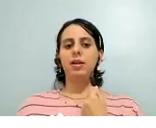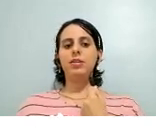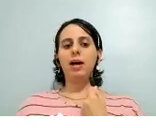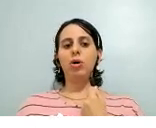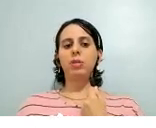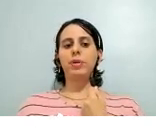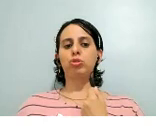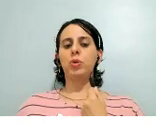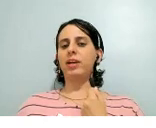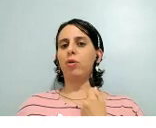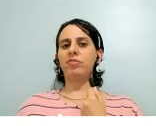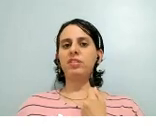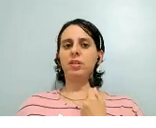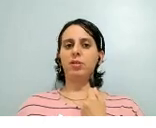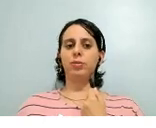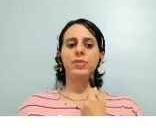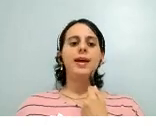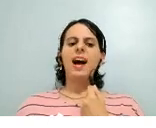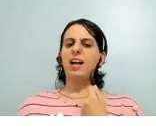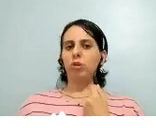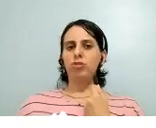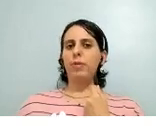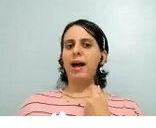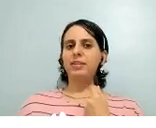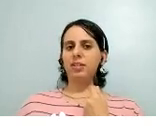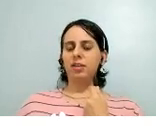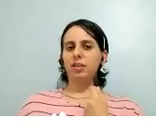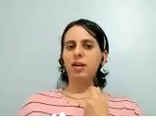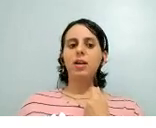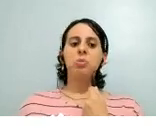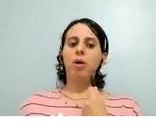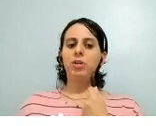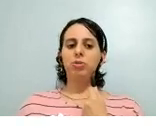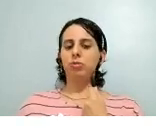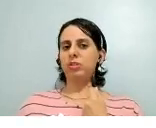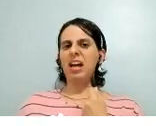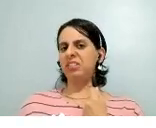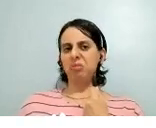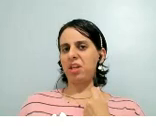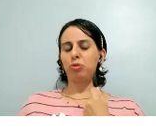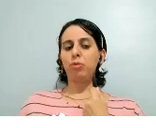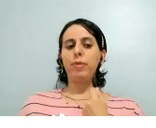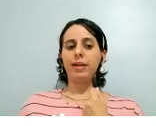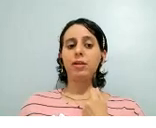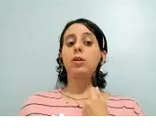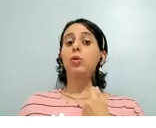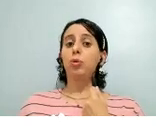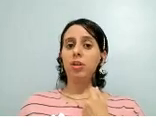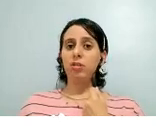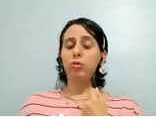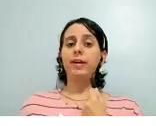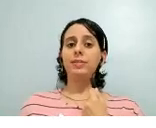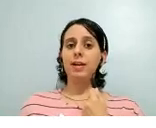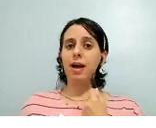máscara e a outra pessoa está conversando. Ah, eu tô de máscara, né? Meu amigo não tá, então tá tudo bem.